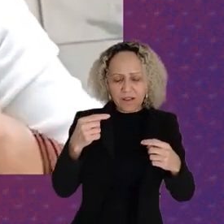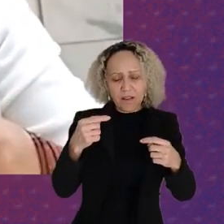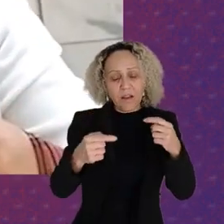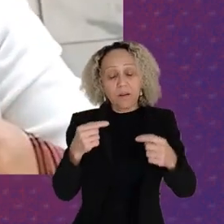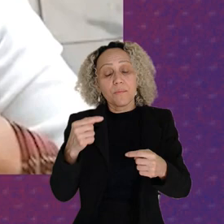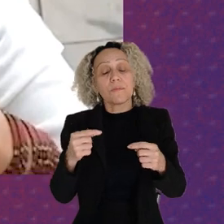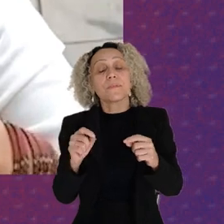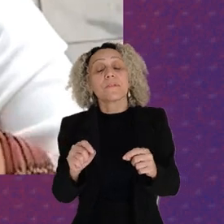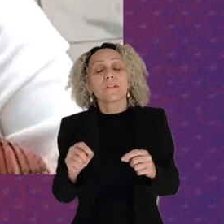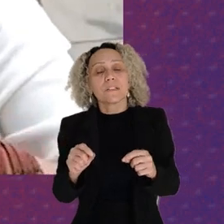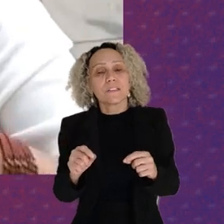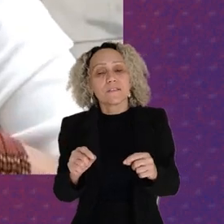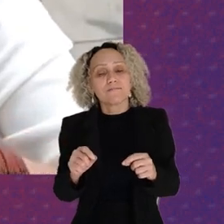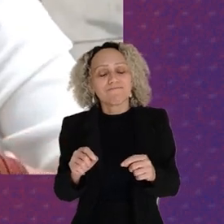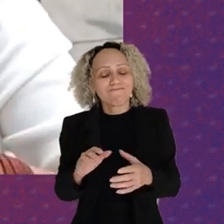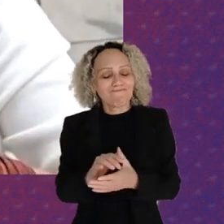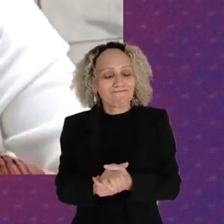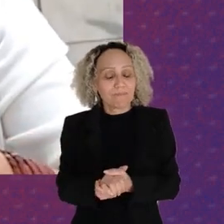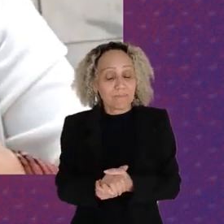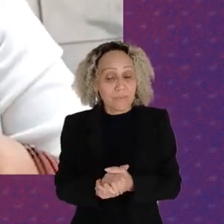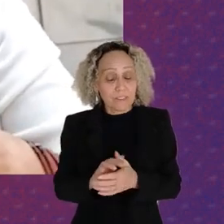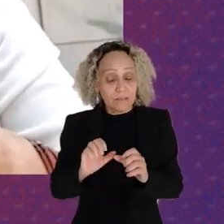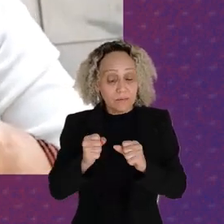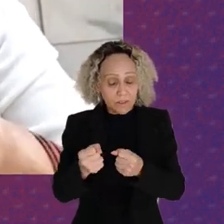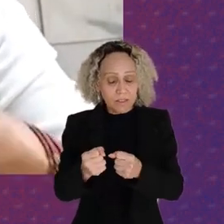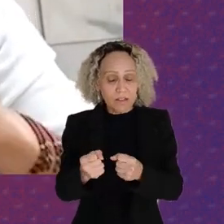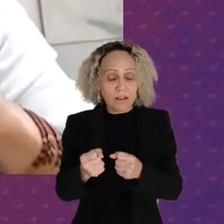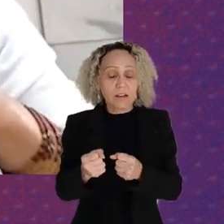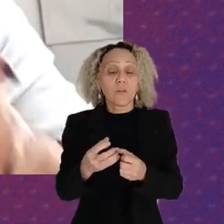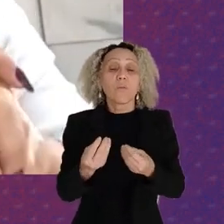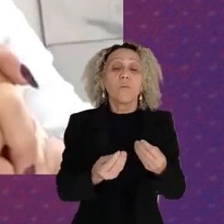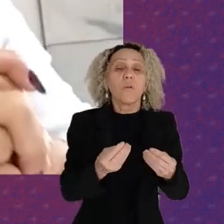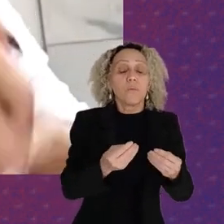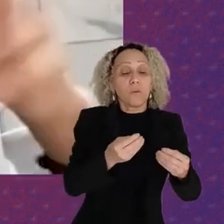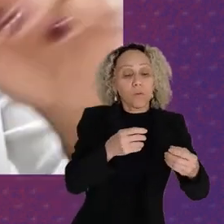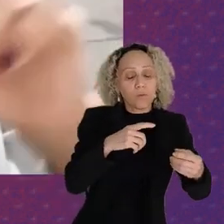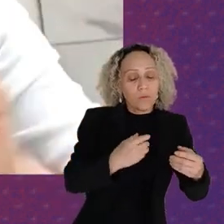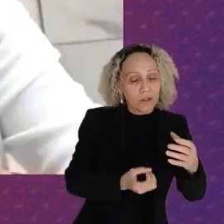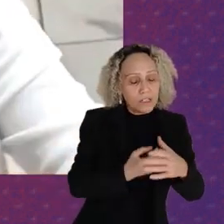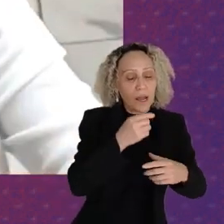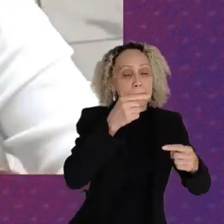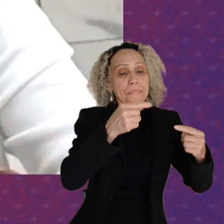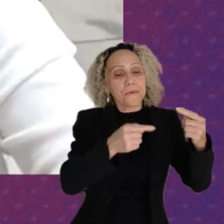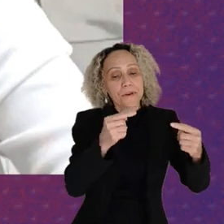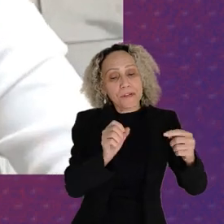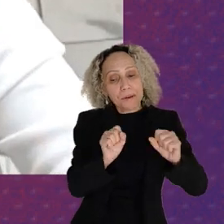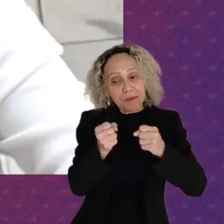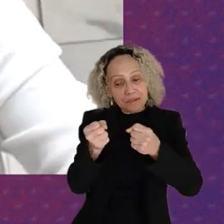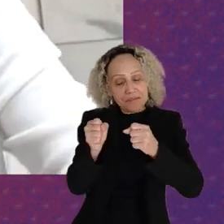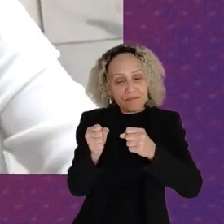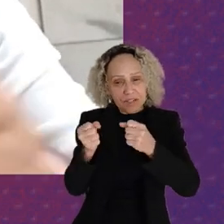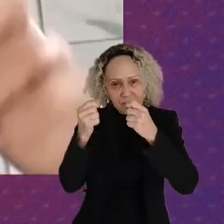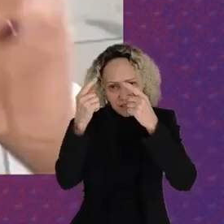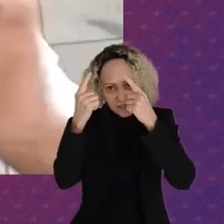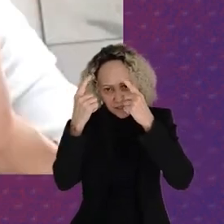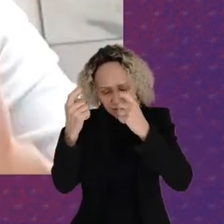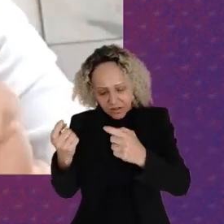de garantir a visibilidade necessária para essas mulheres, mas não só, a proteção necessária para essas